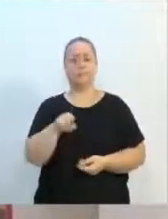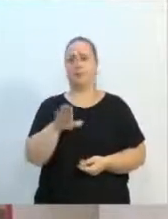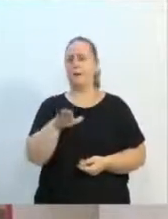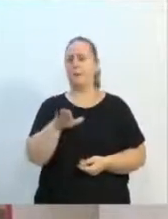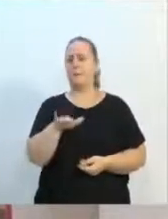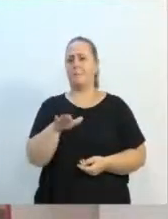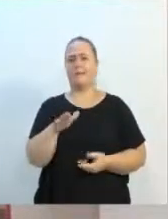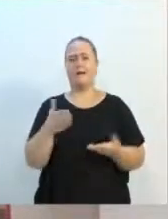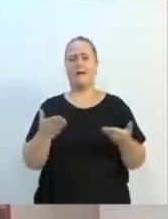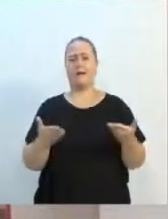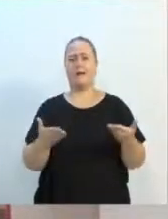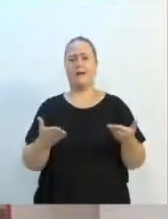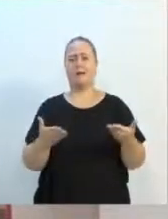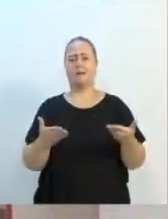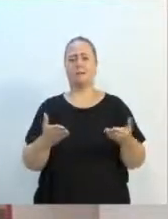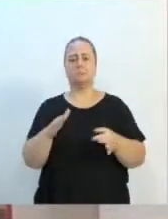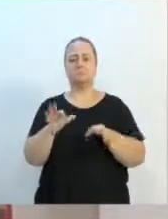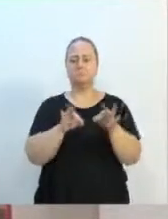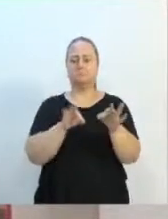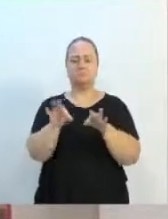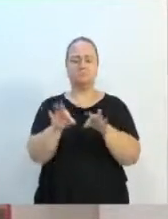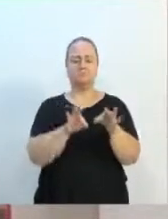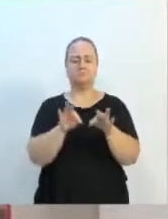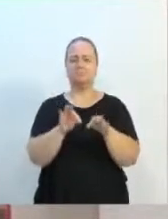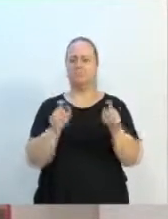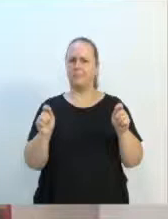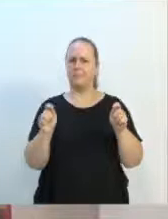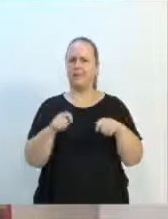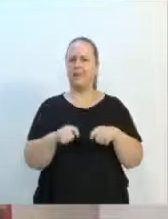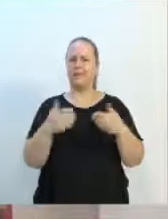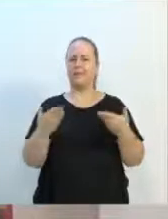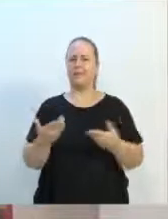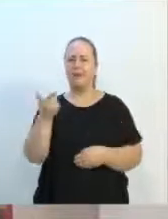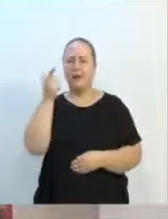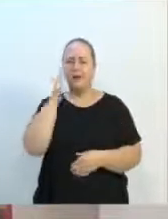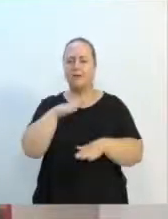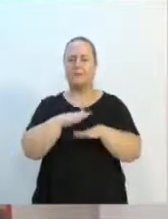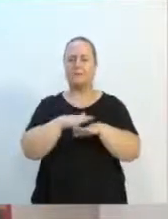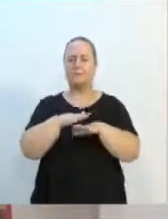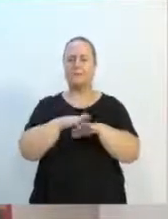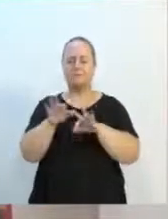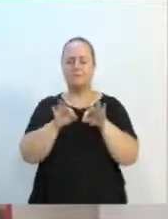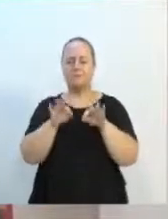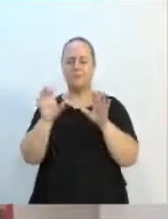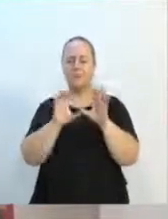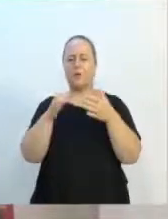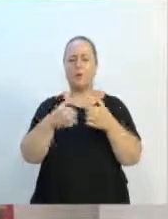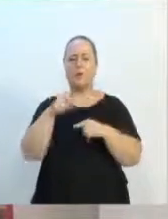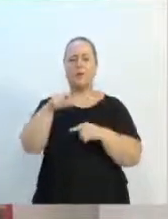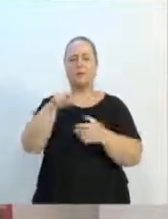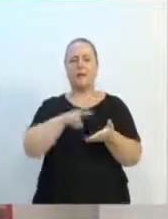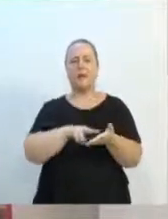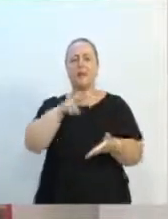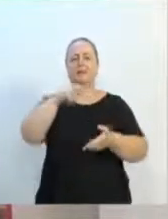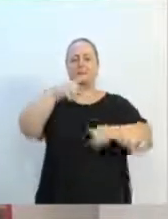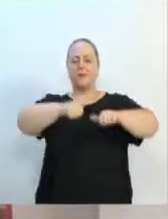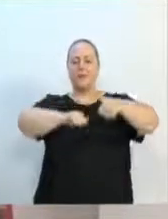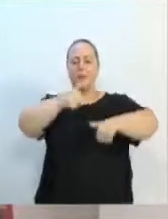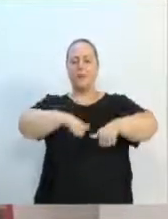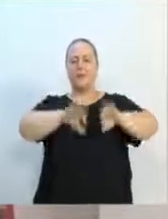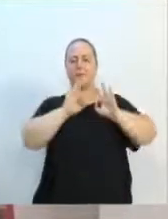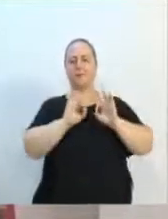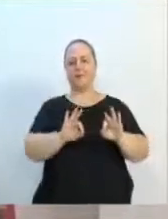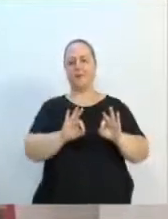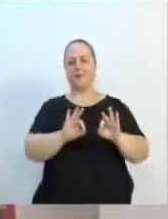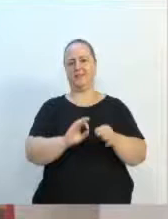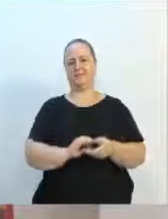Maurício. Com o mínimo de planejamento, a gente consegue fazer com que aquela comunidade ganhe muito mais qualidade de vida. A gente fala